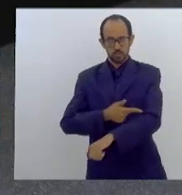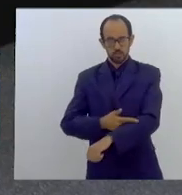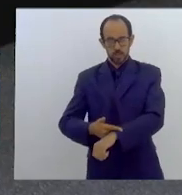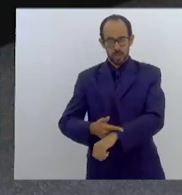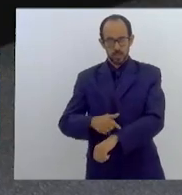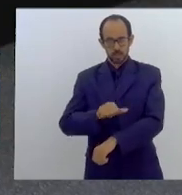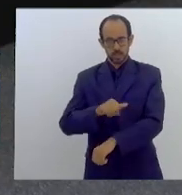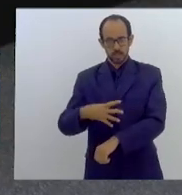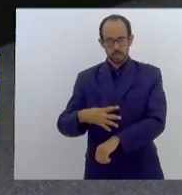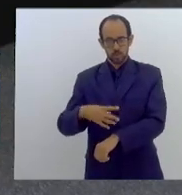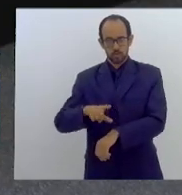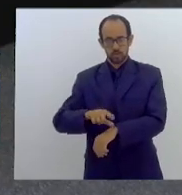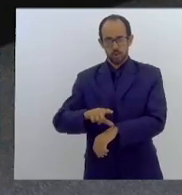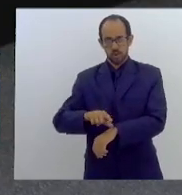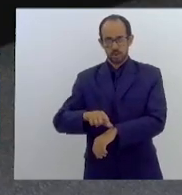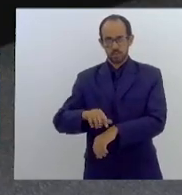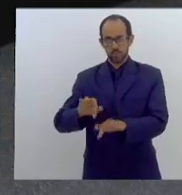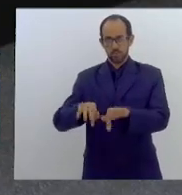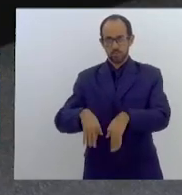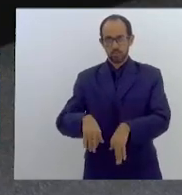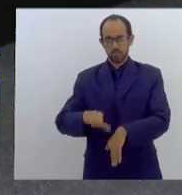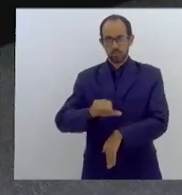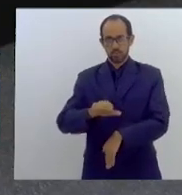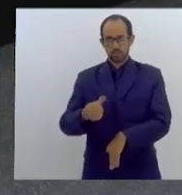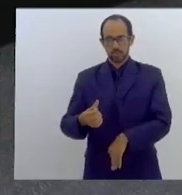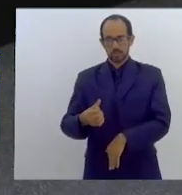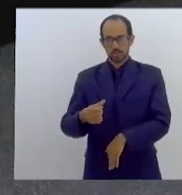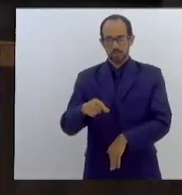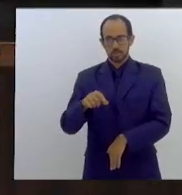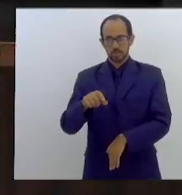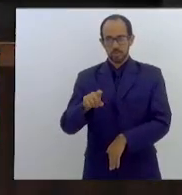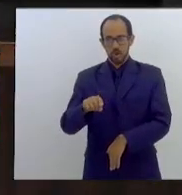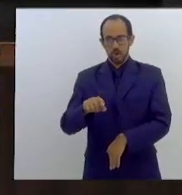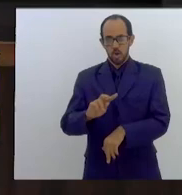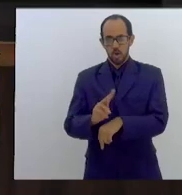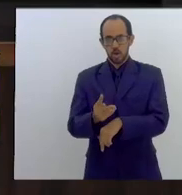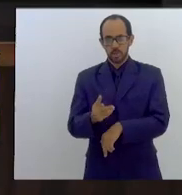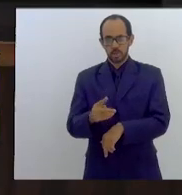horas, encerrou-se às 16 horas e 13 minutos.